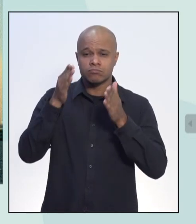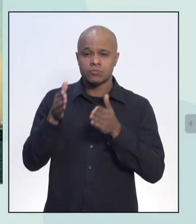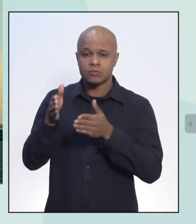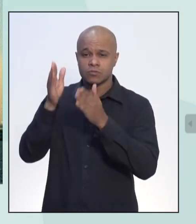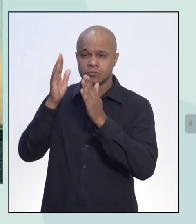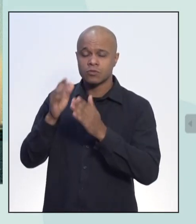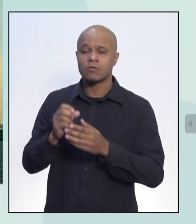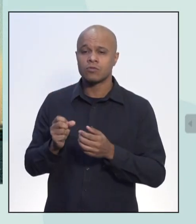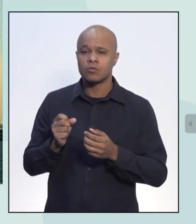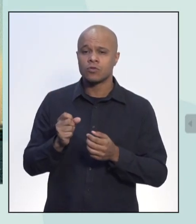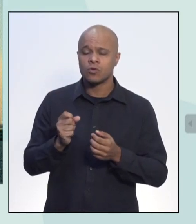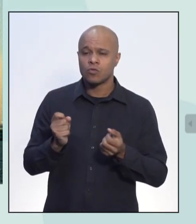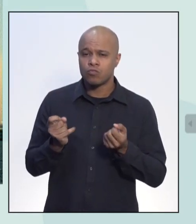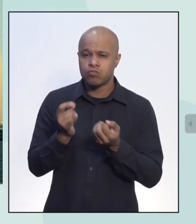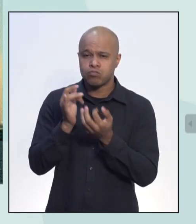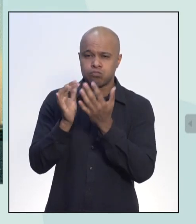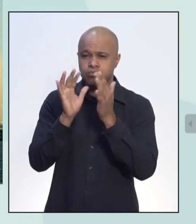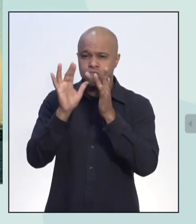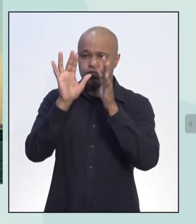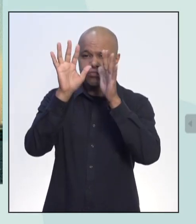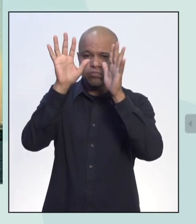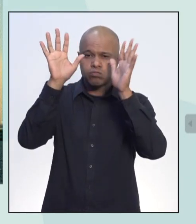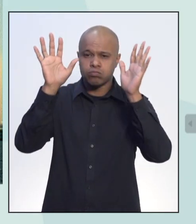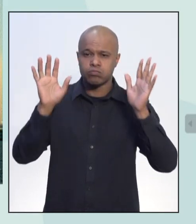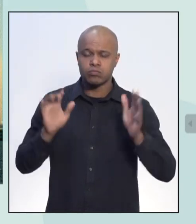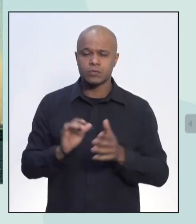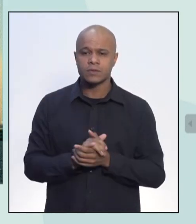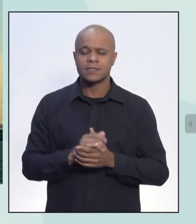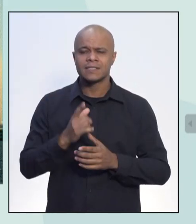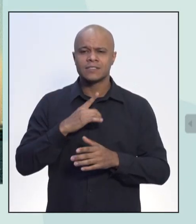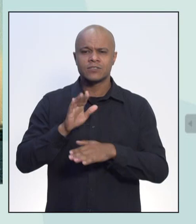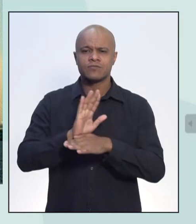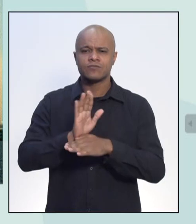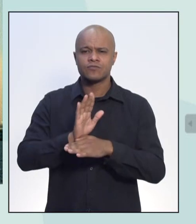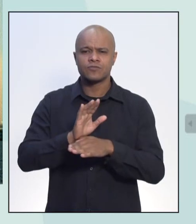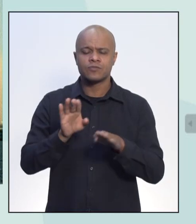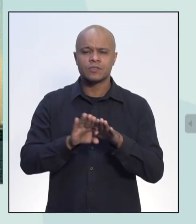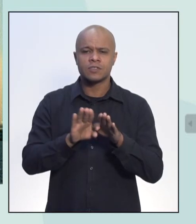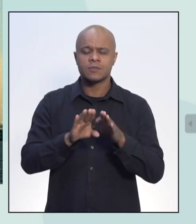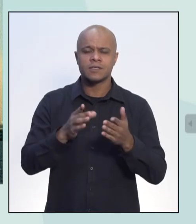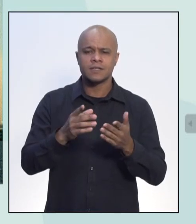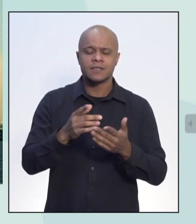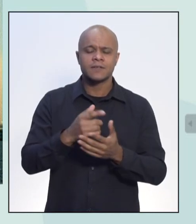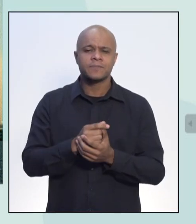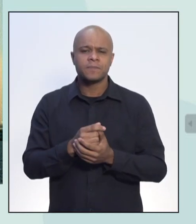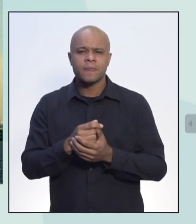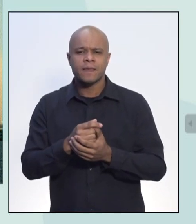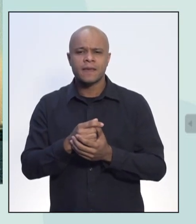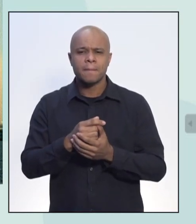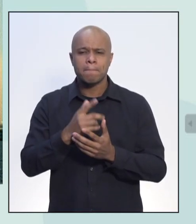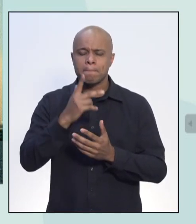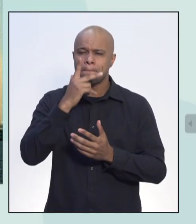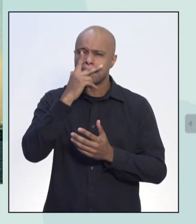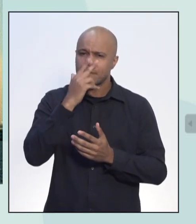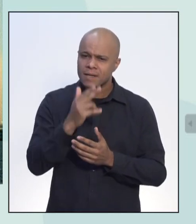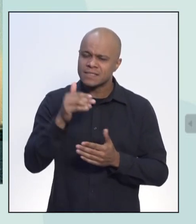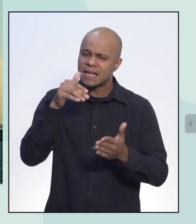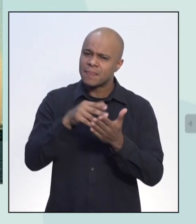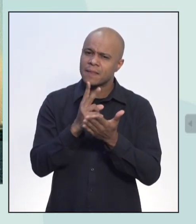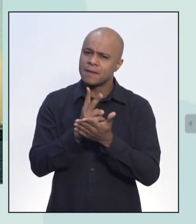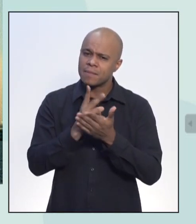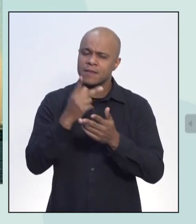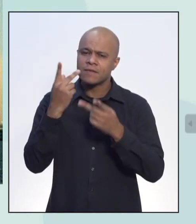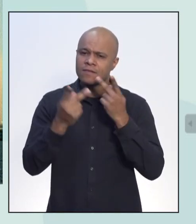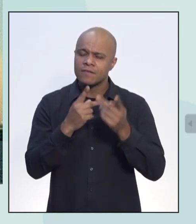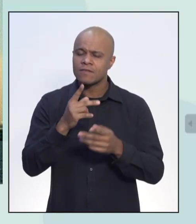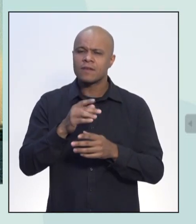né, com fumaça. E tinha um filme, né, um tempo atrás, que chamava Duro na Queda. E tinha uma imagem parecida. Aí eu até comentei, falei, está passando Duro